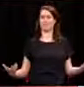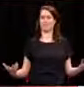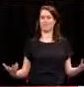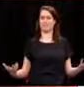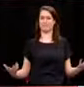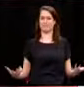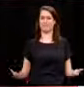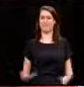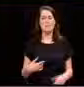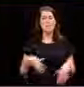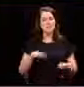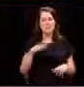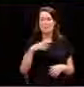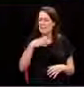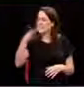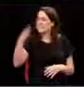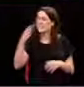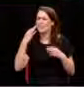uma naturalidade